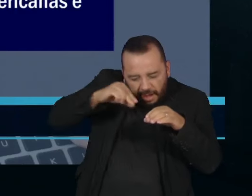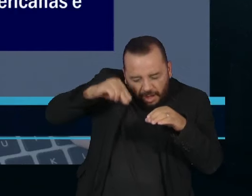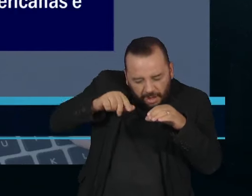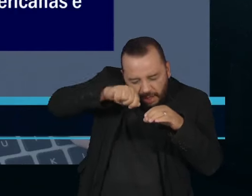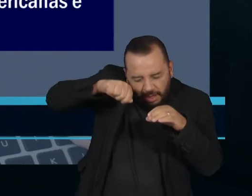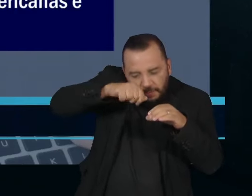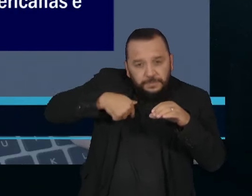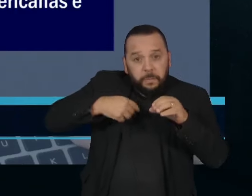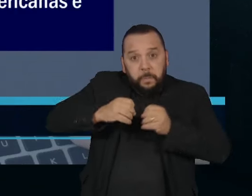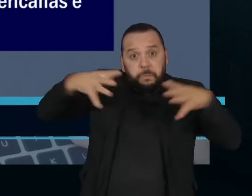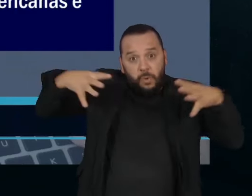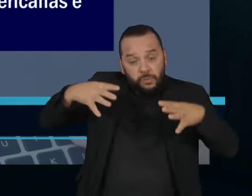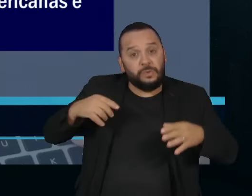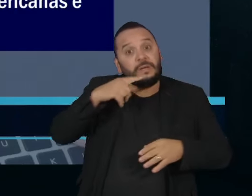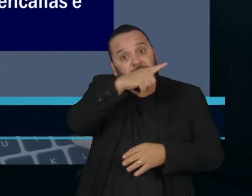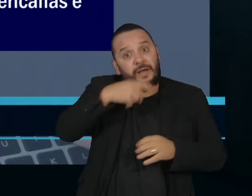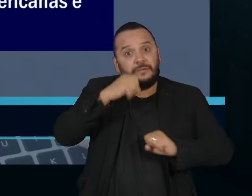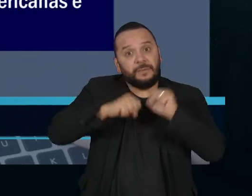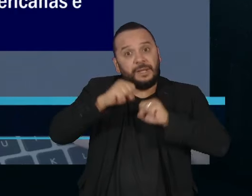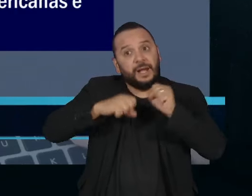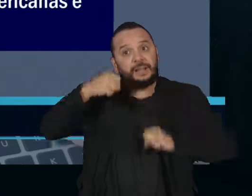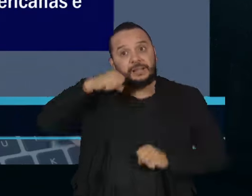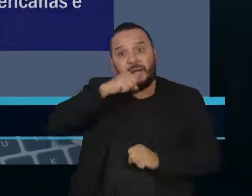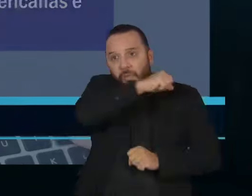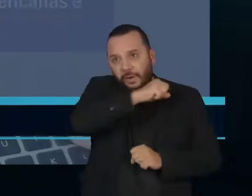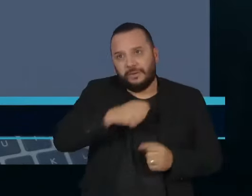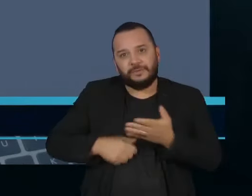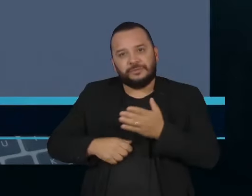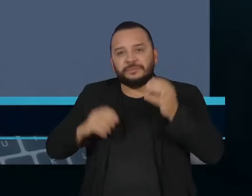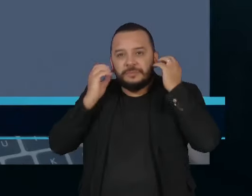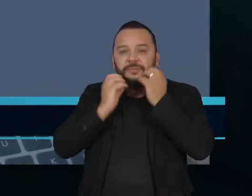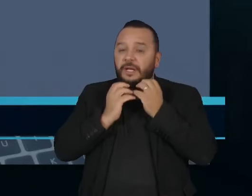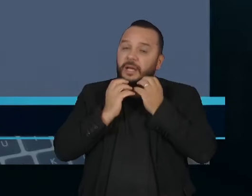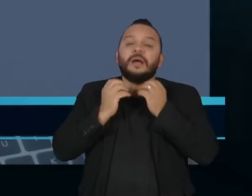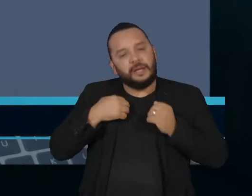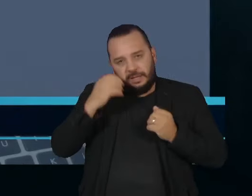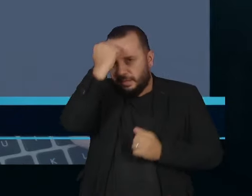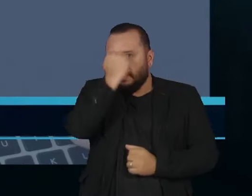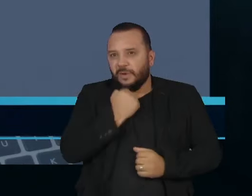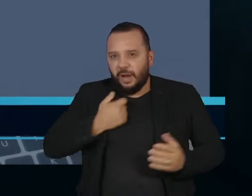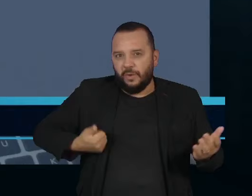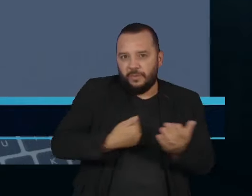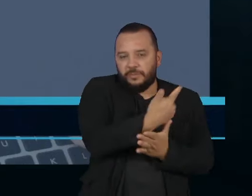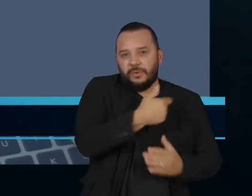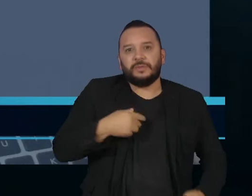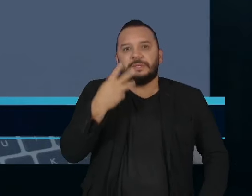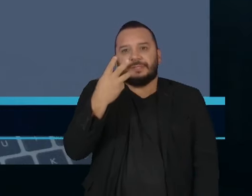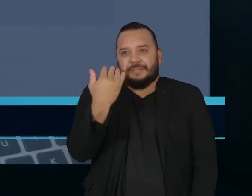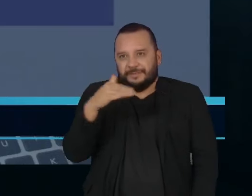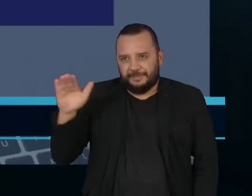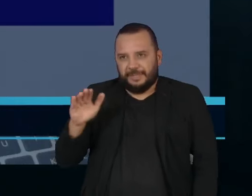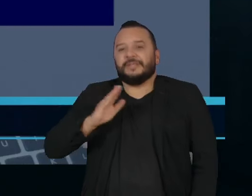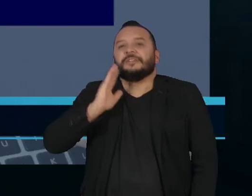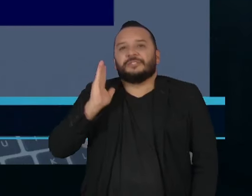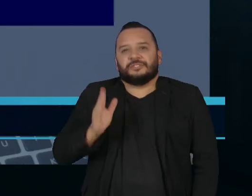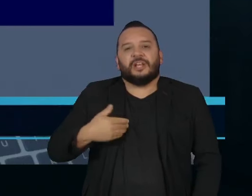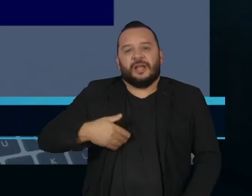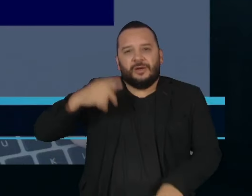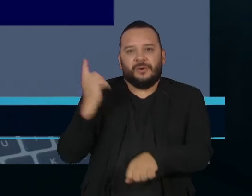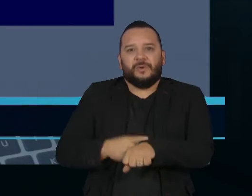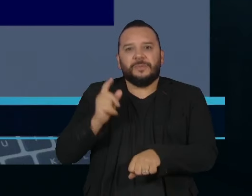aparelhos fabricados em Taiwan e comprados pelo Hezbollah. E que às 13h30 da tarde, horário local, os pagers receberam